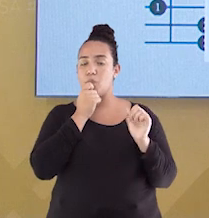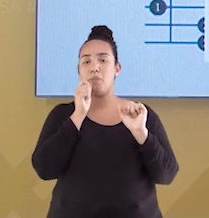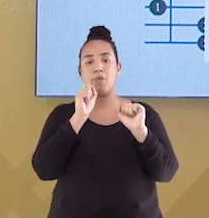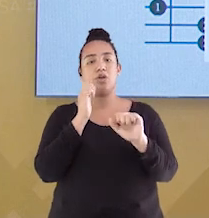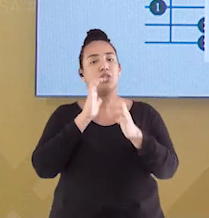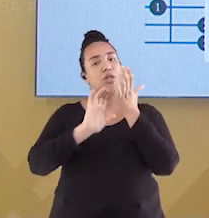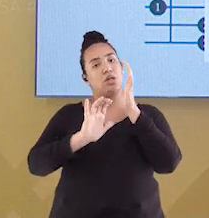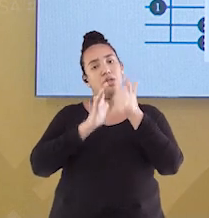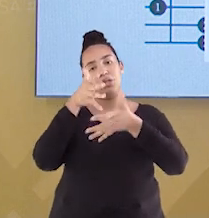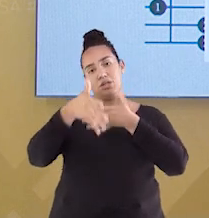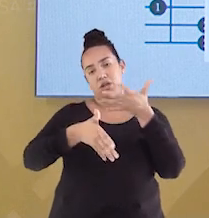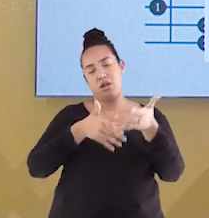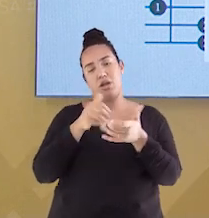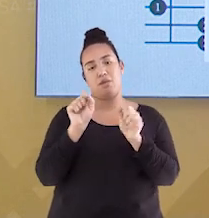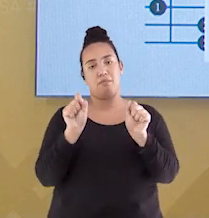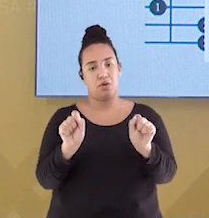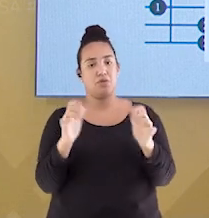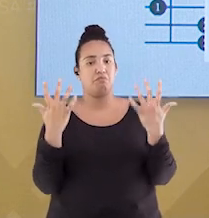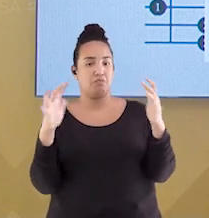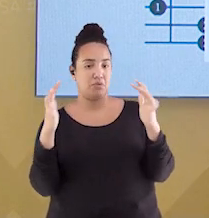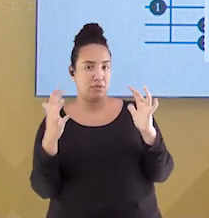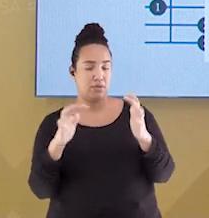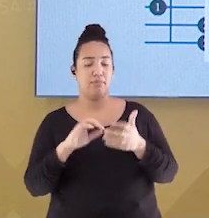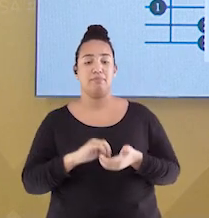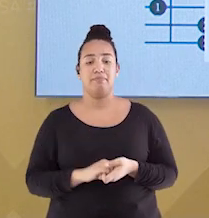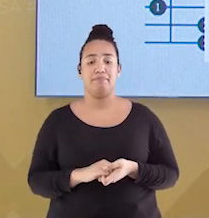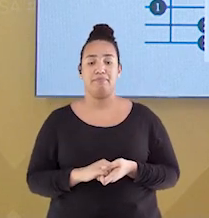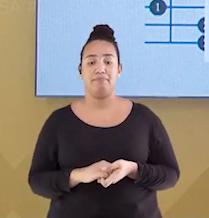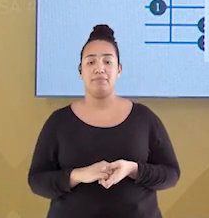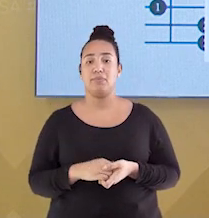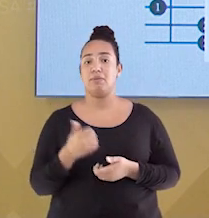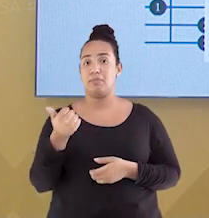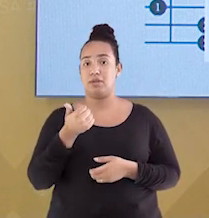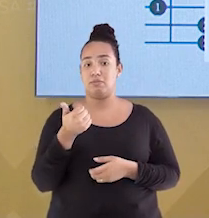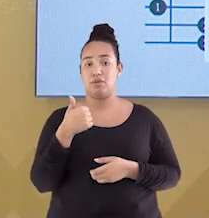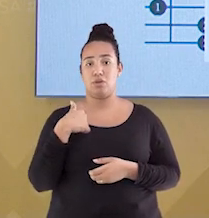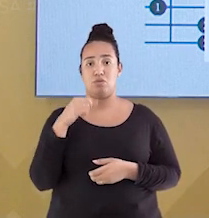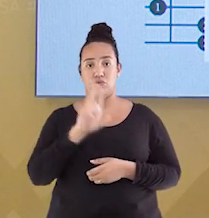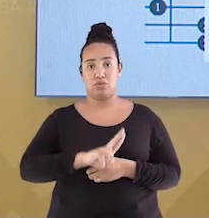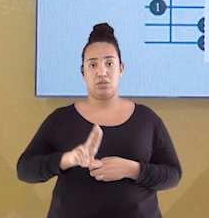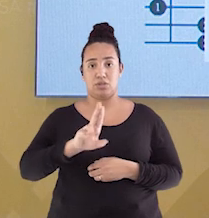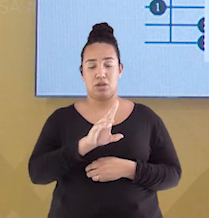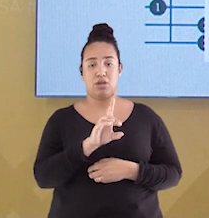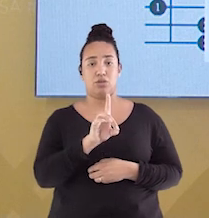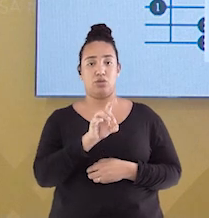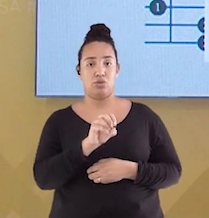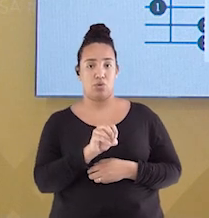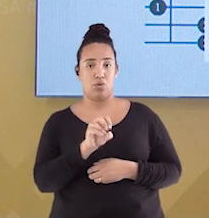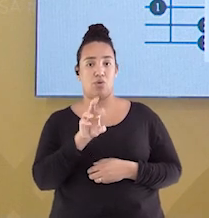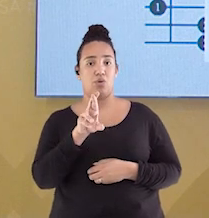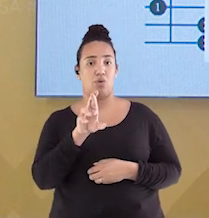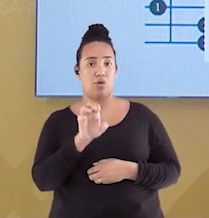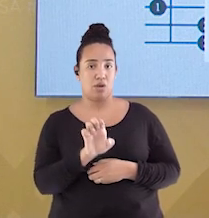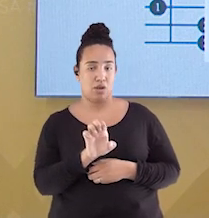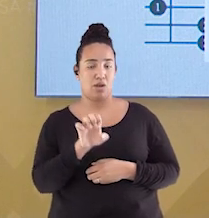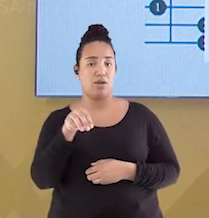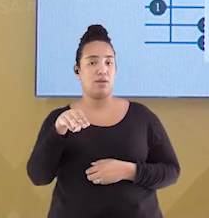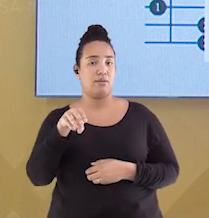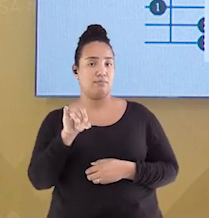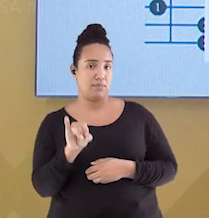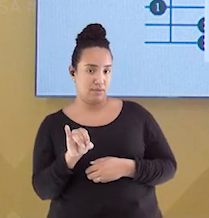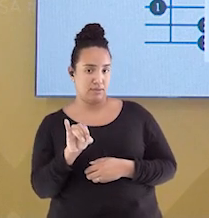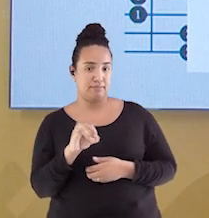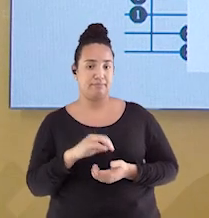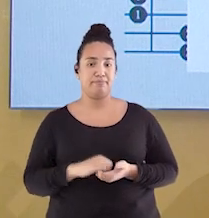Na primeira parte eu vou fazer com os acordes de Dó, de Ré e Mi menor. Assim,